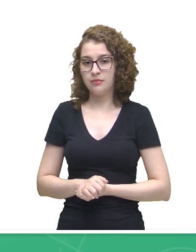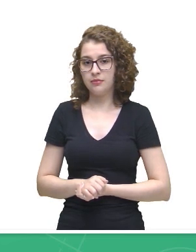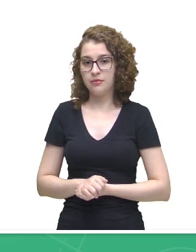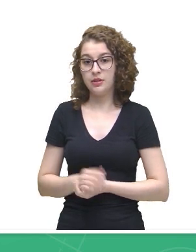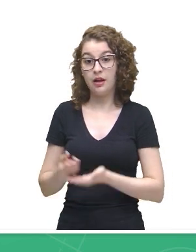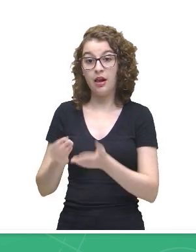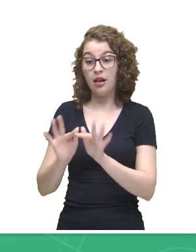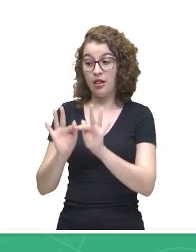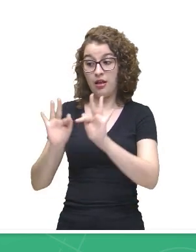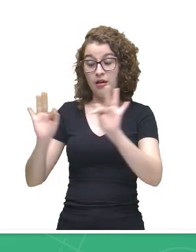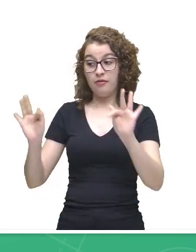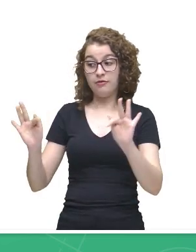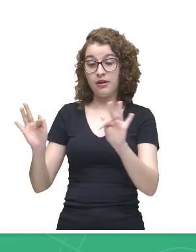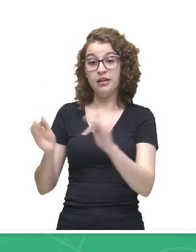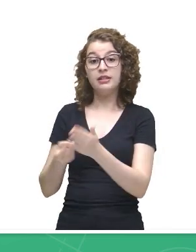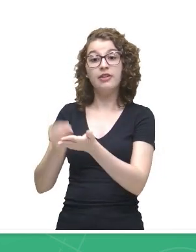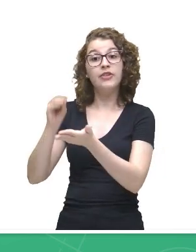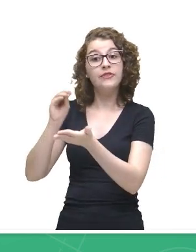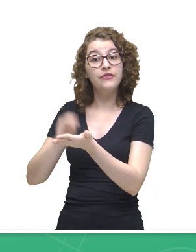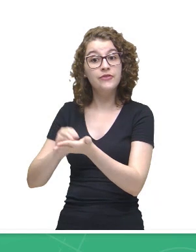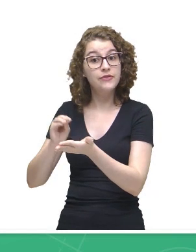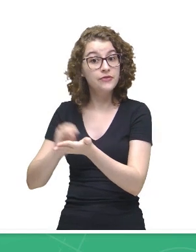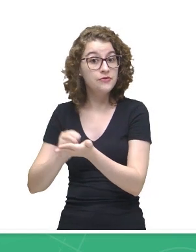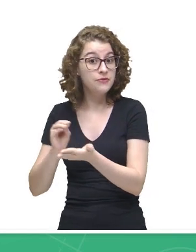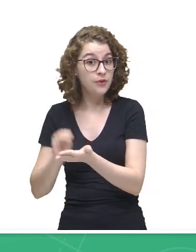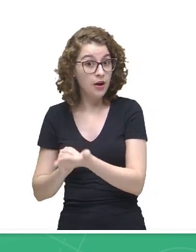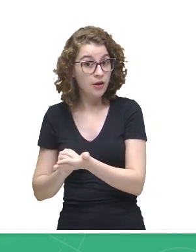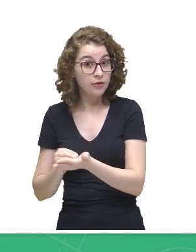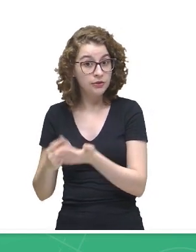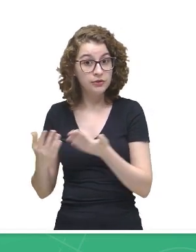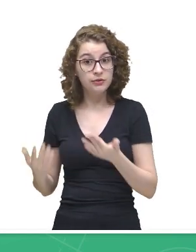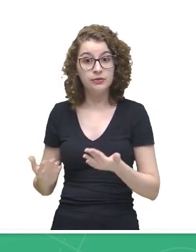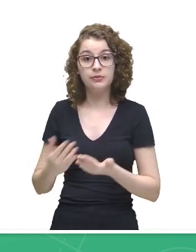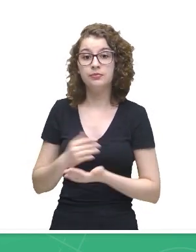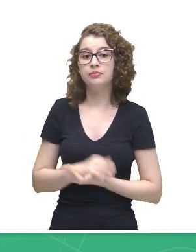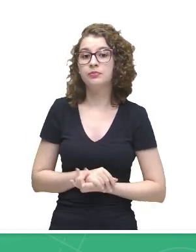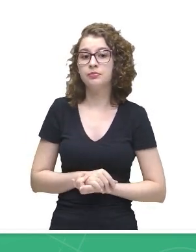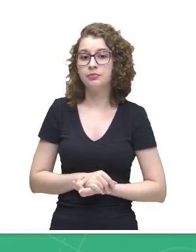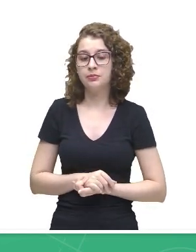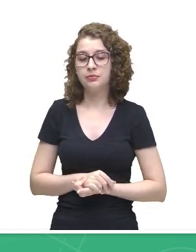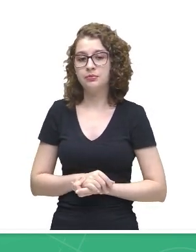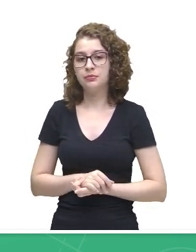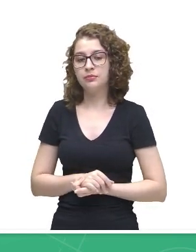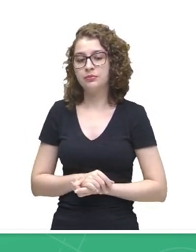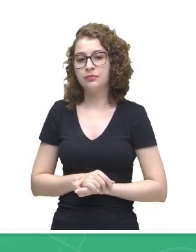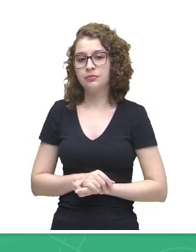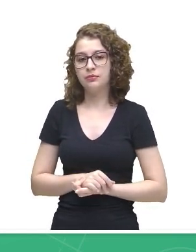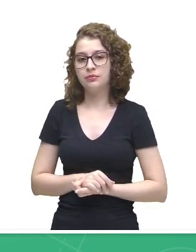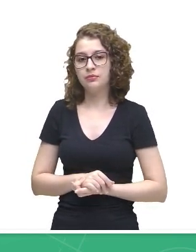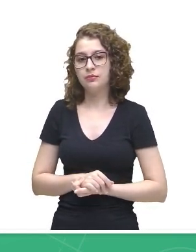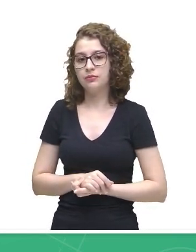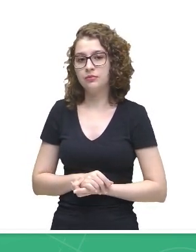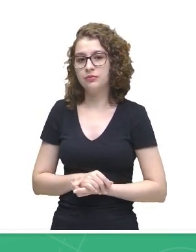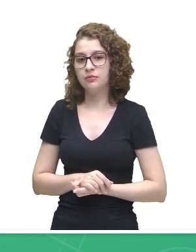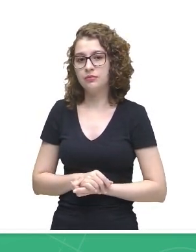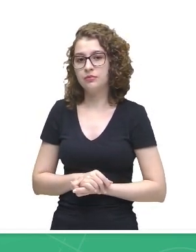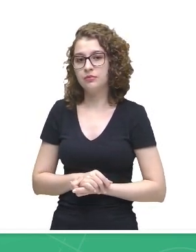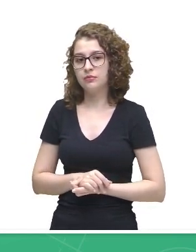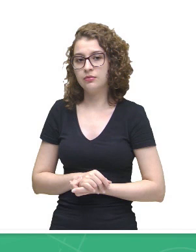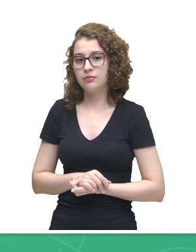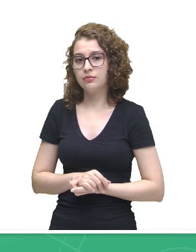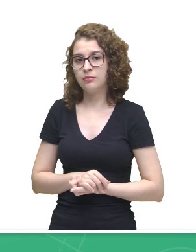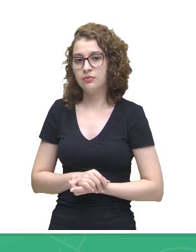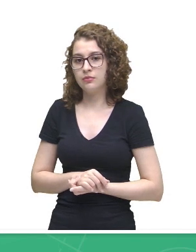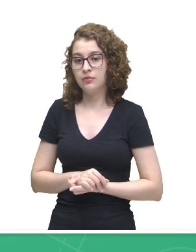faltando mesmo. I deserve vacation. Trabalhei demais este ano. Eu mereço férias. Eu vou